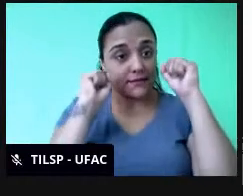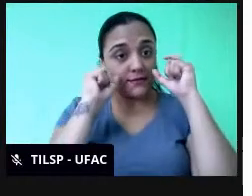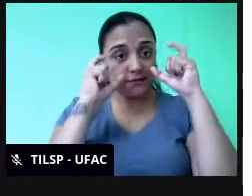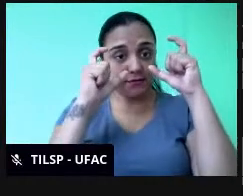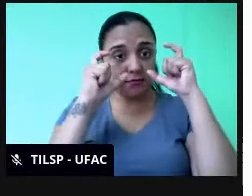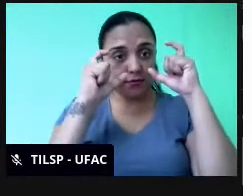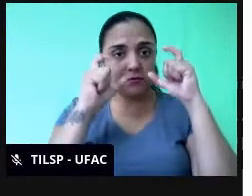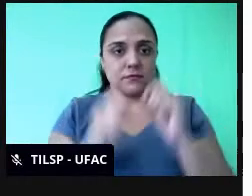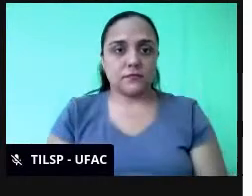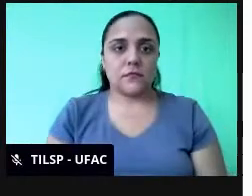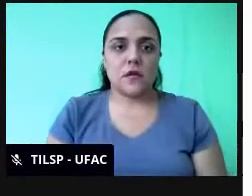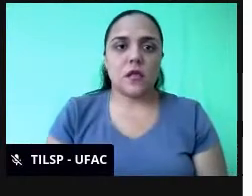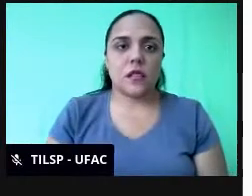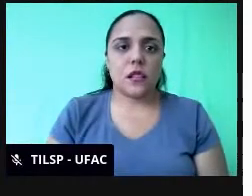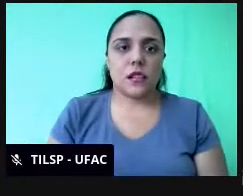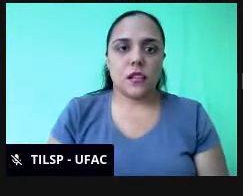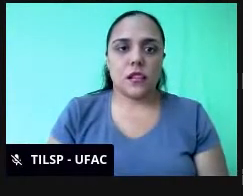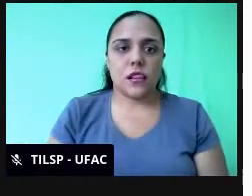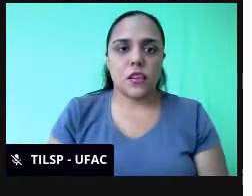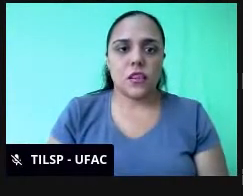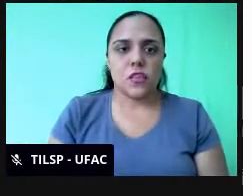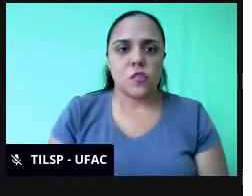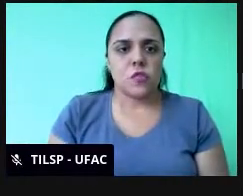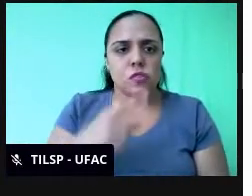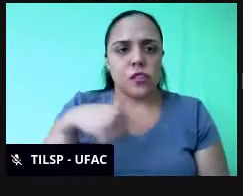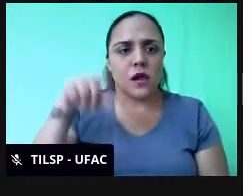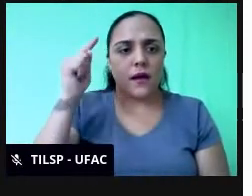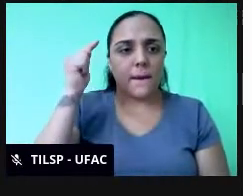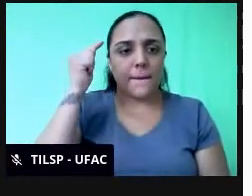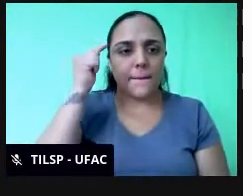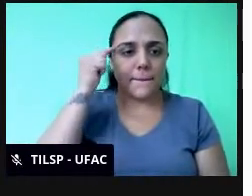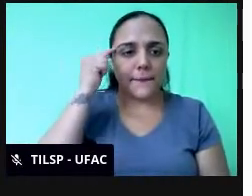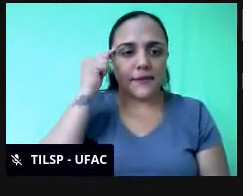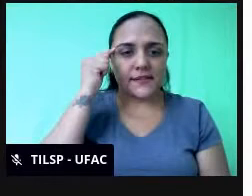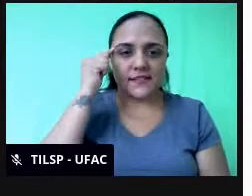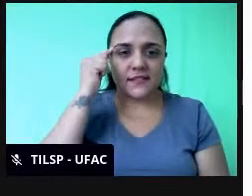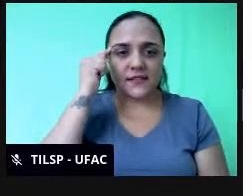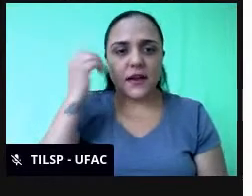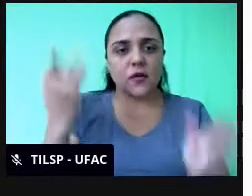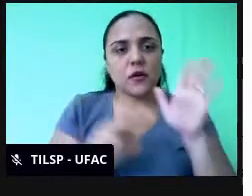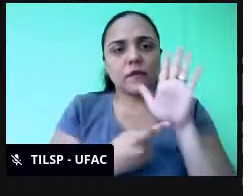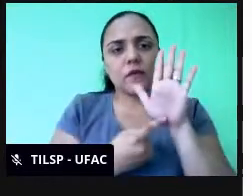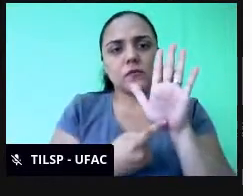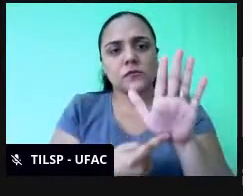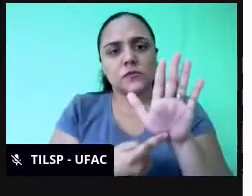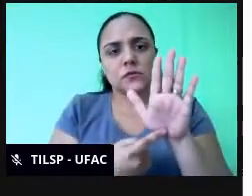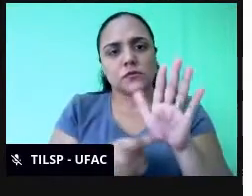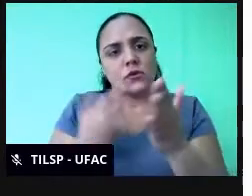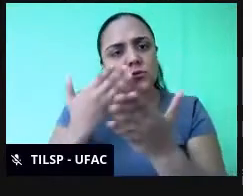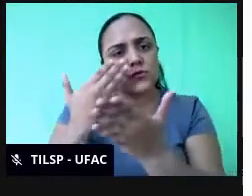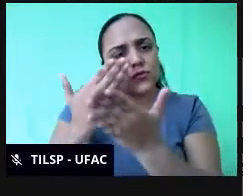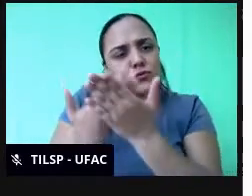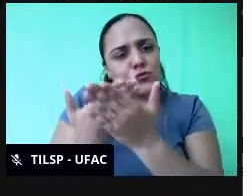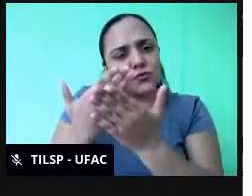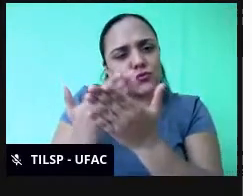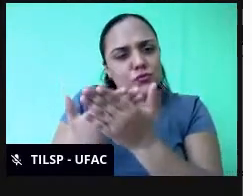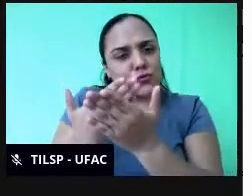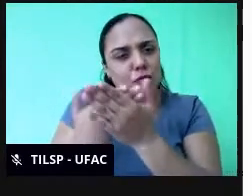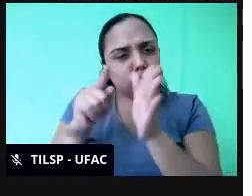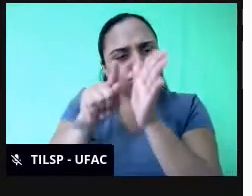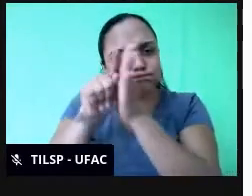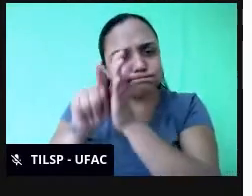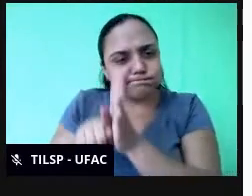para esse público. Então, pensando na suplementação proteica, eu trago para vocês um estudo que avaliou a suplementação de